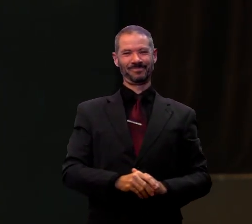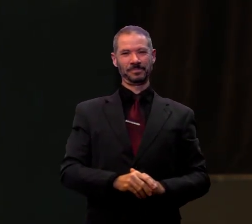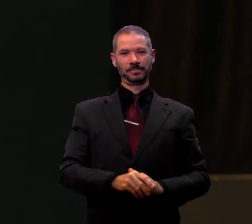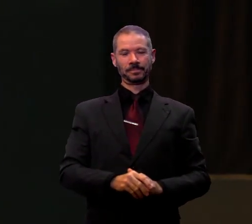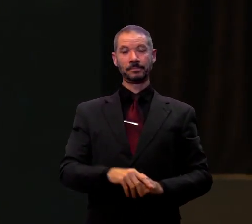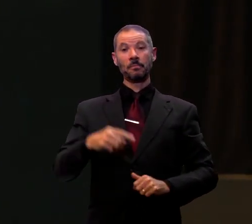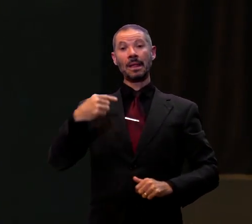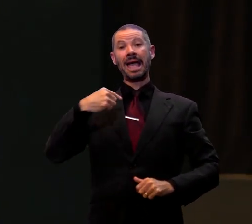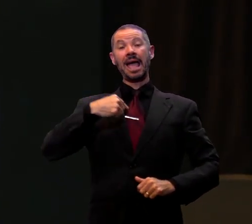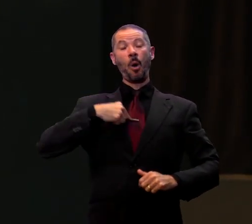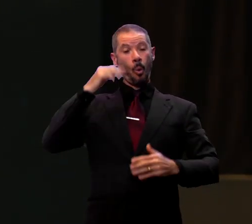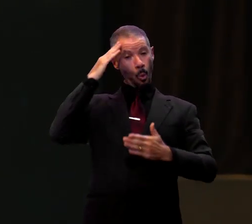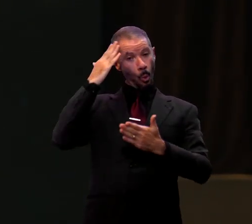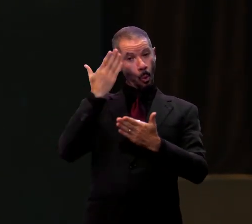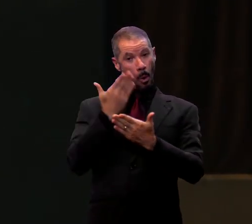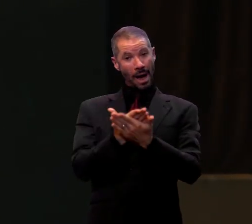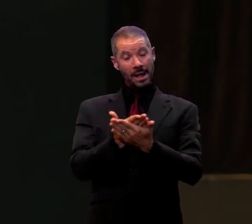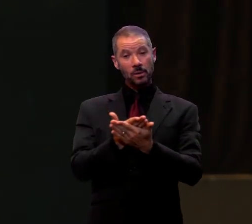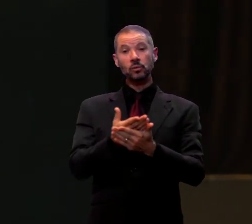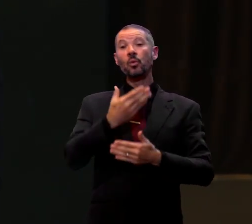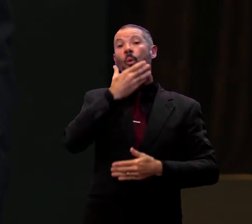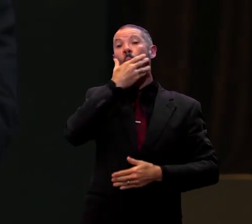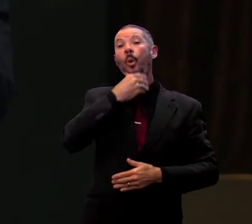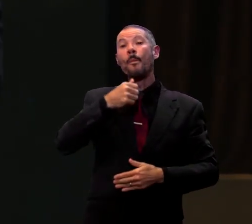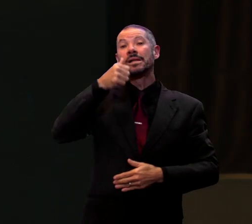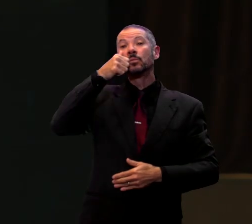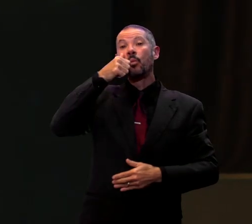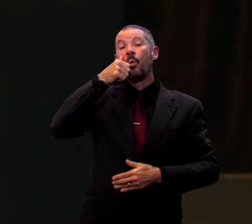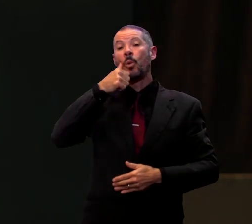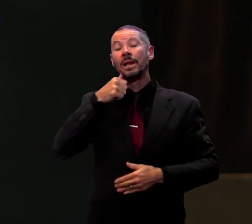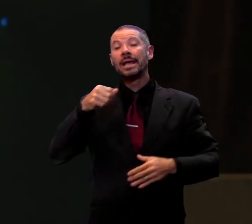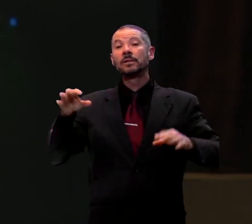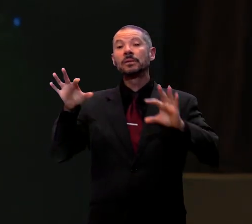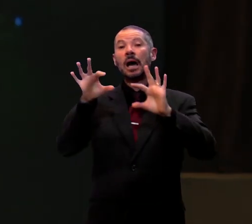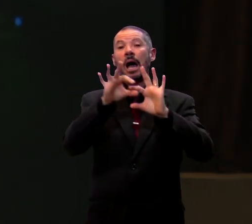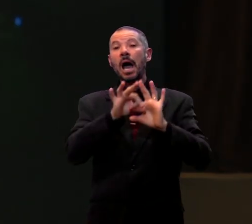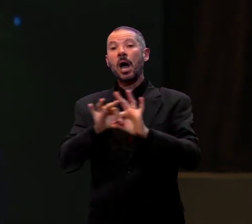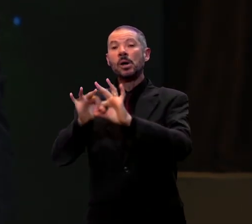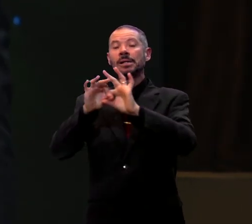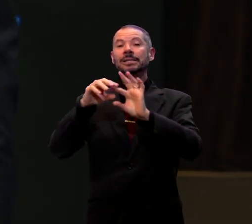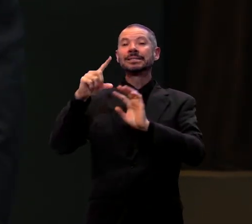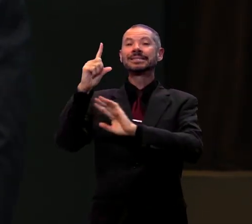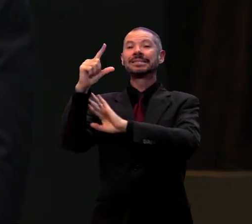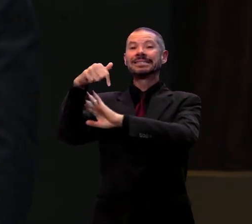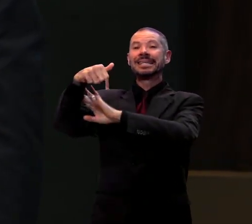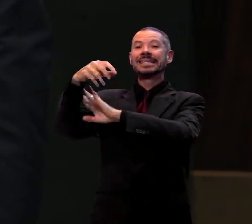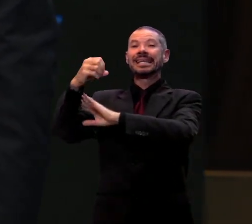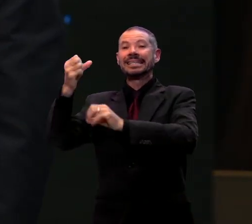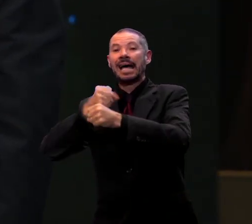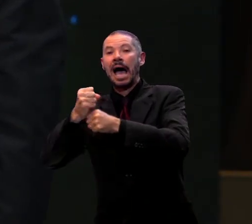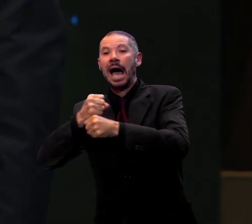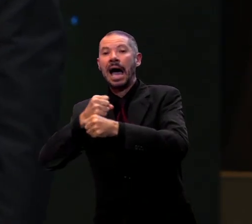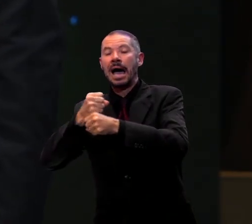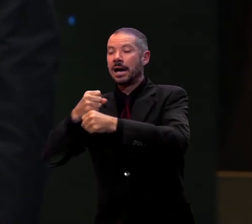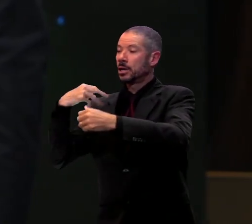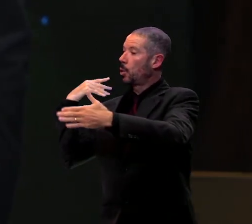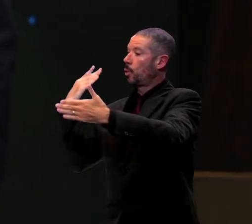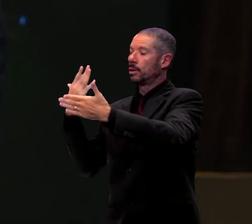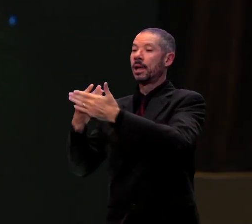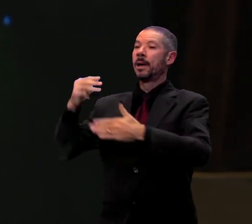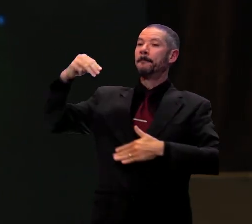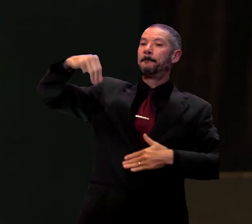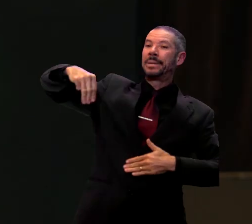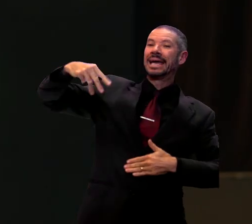Eu creio que esses homens e mulheres que estão conosco celebrando os 170 anos da